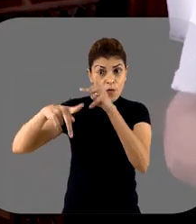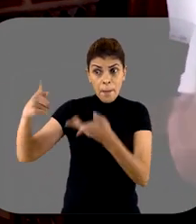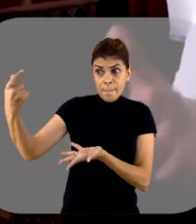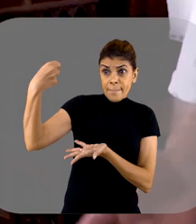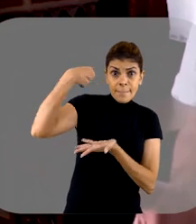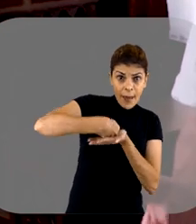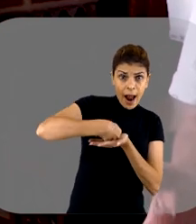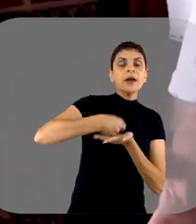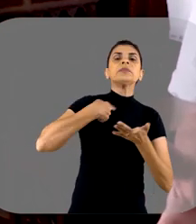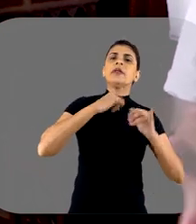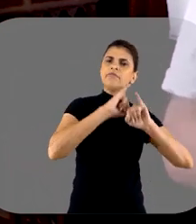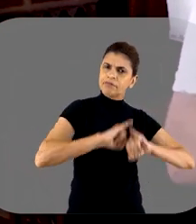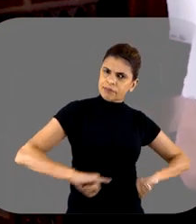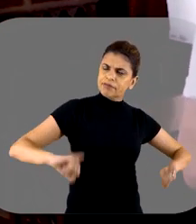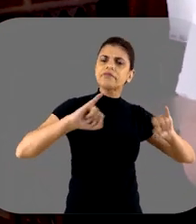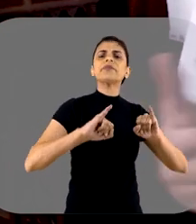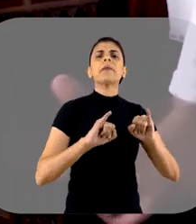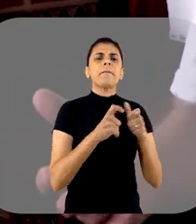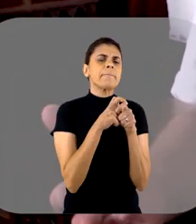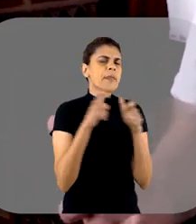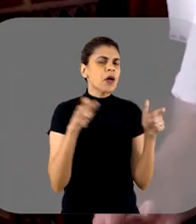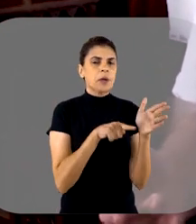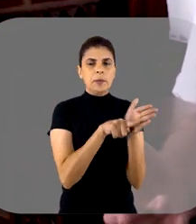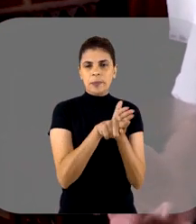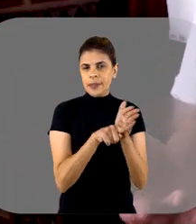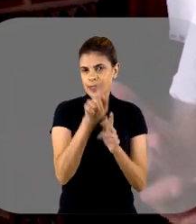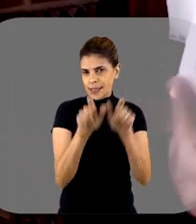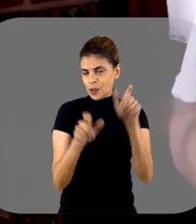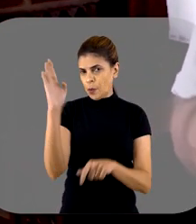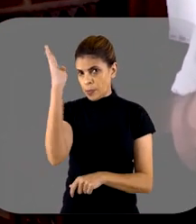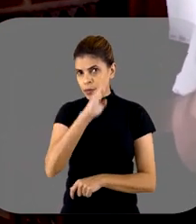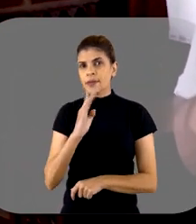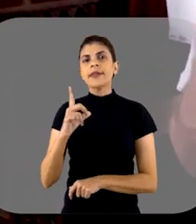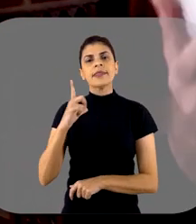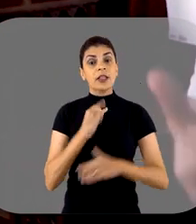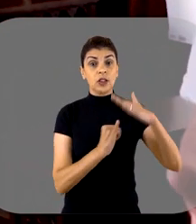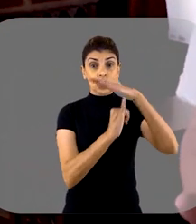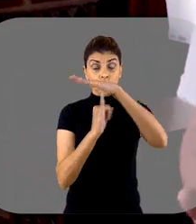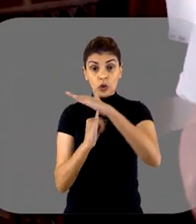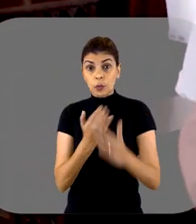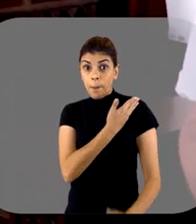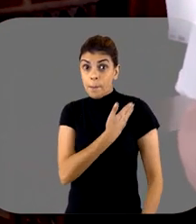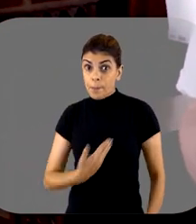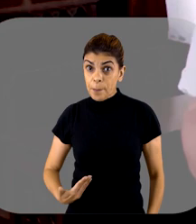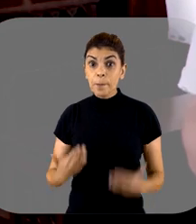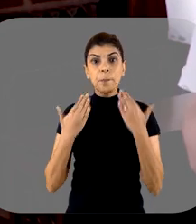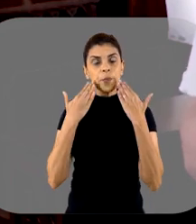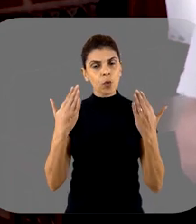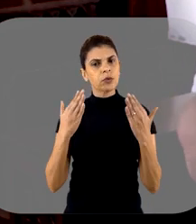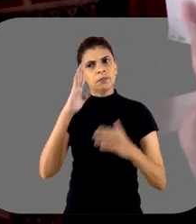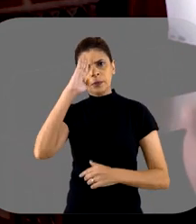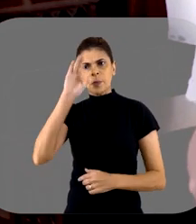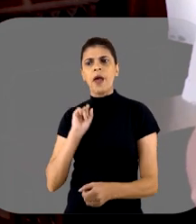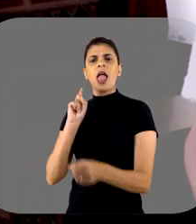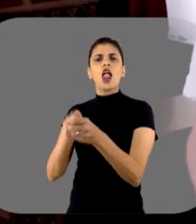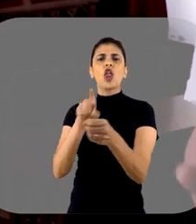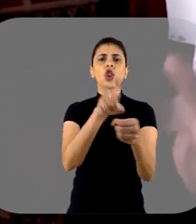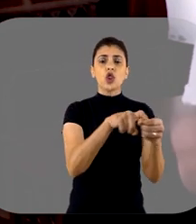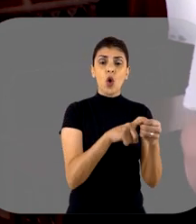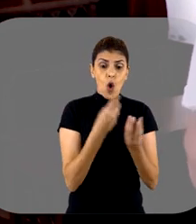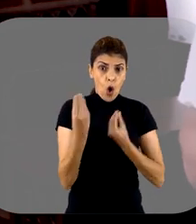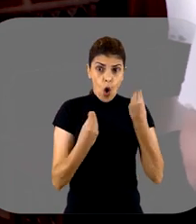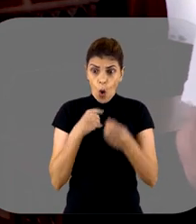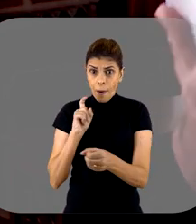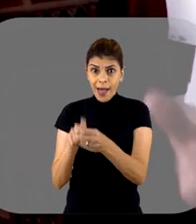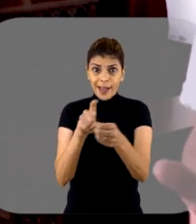brasileira no seu conjunto. A imensa maioria dos pesquisadores brasileiros vem de instituições públicas e é fundamental que dê retorno. E uma